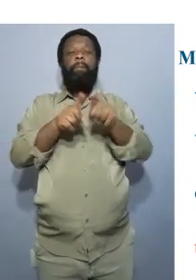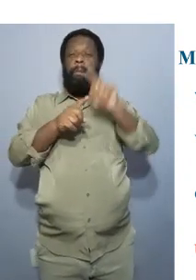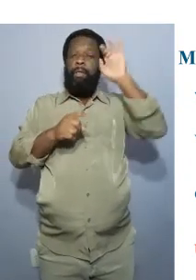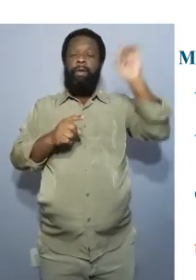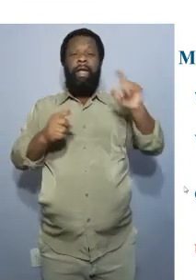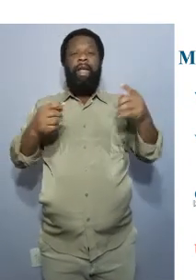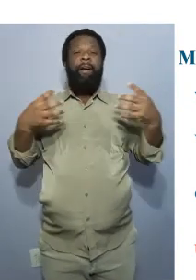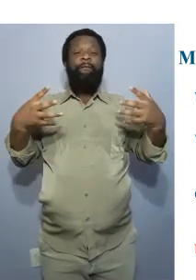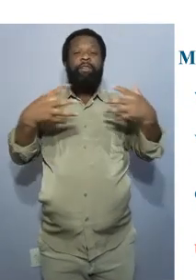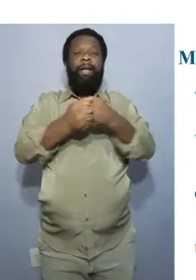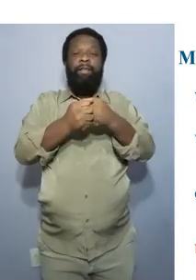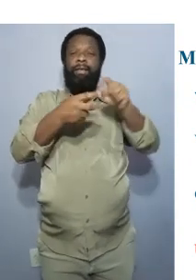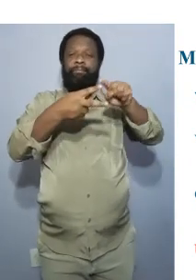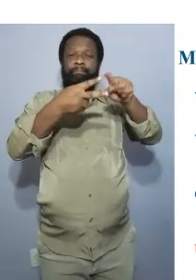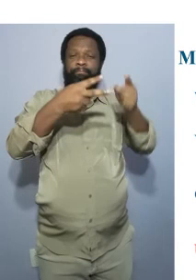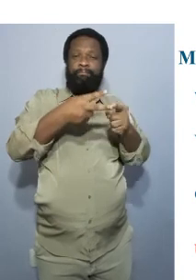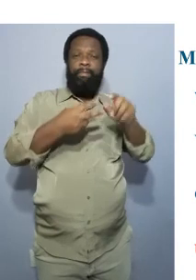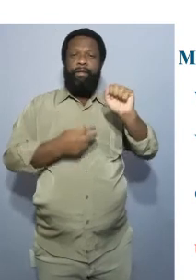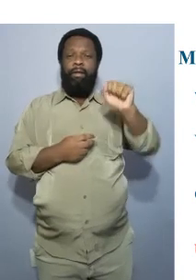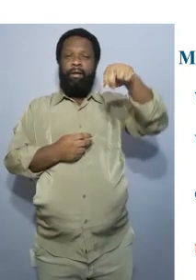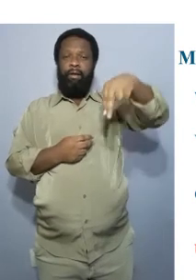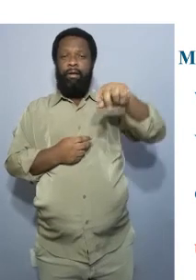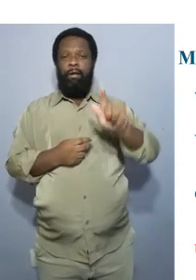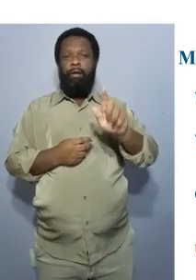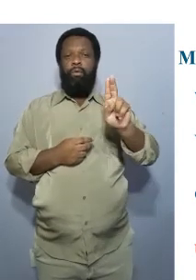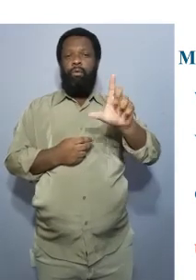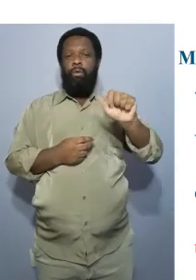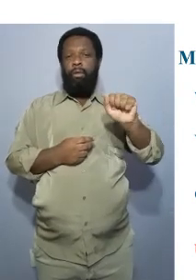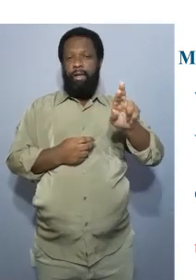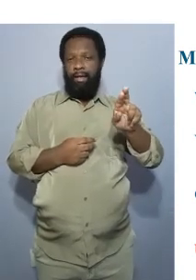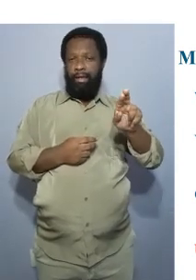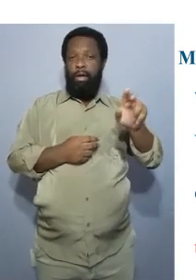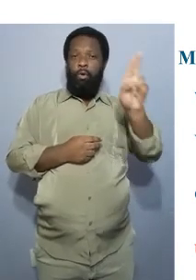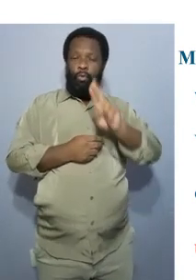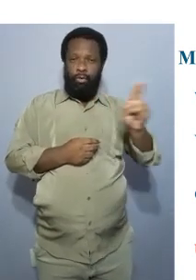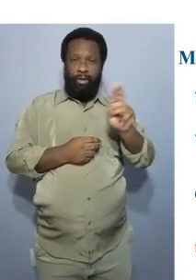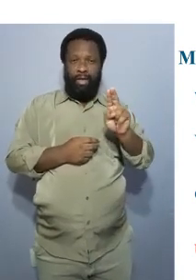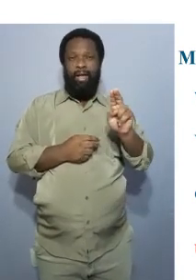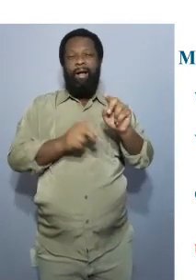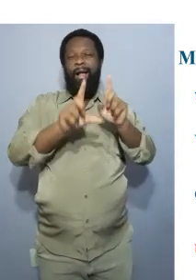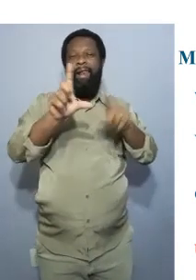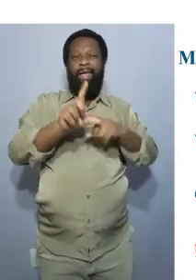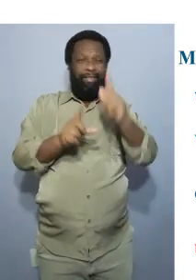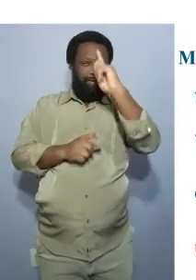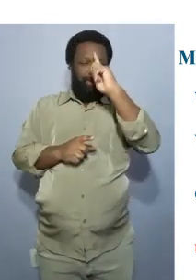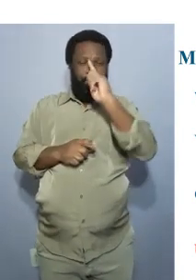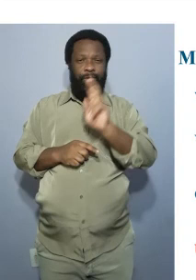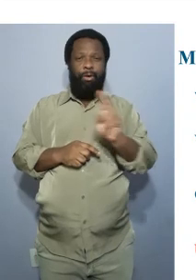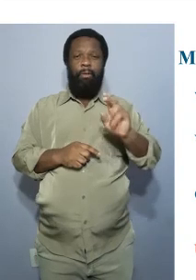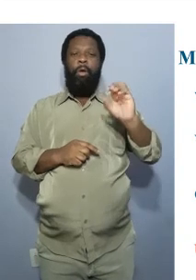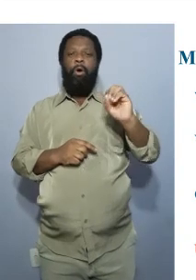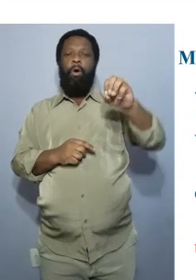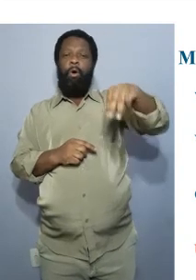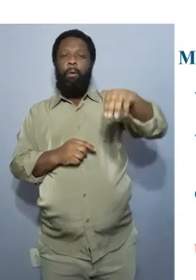pensar na velocidade angular. Então, a gente vai usar aqui como representativo essa letrinha também grega, ômega. E em vez de pensar